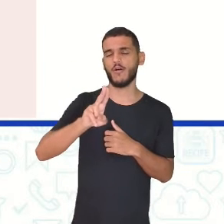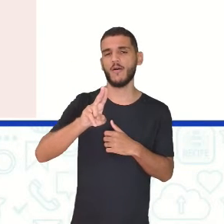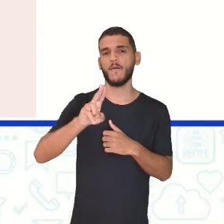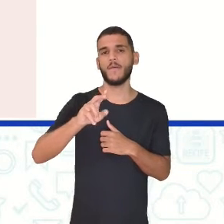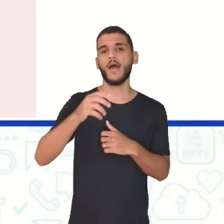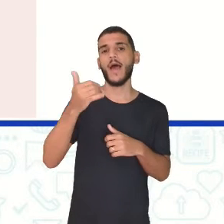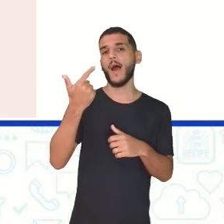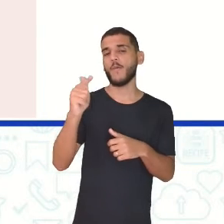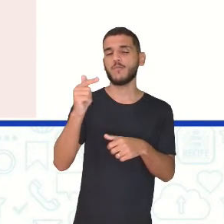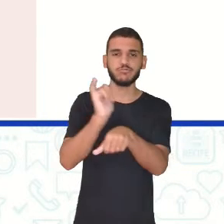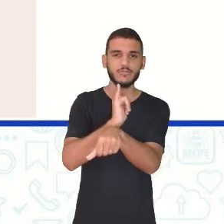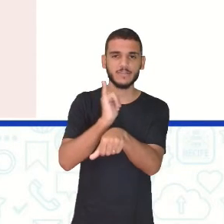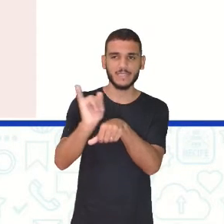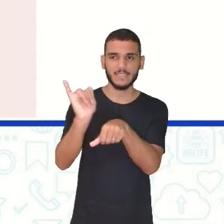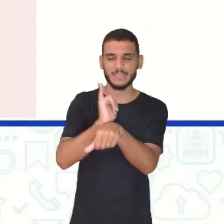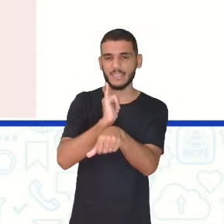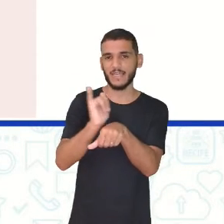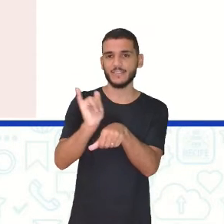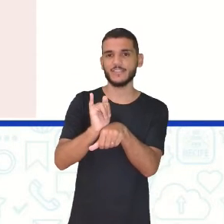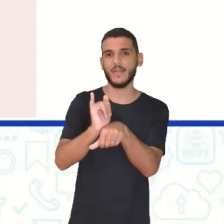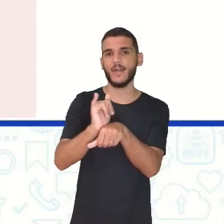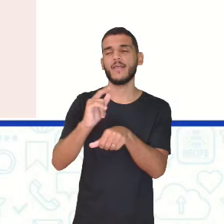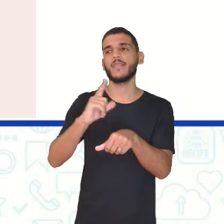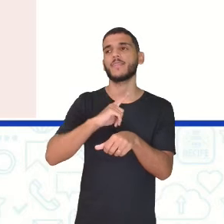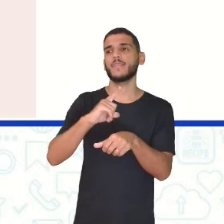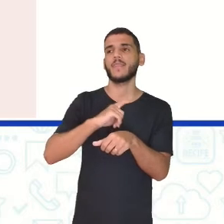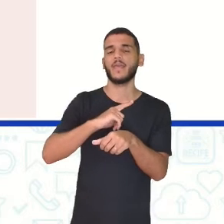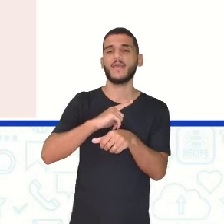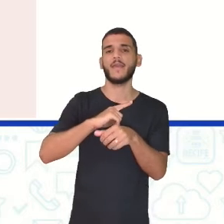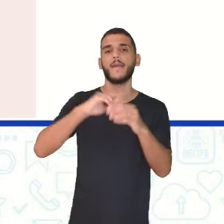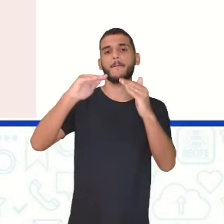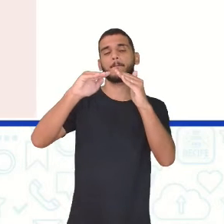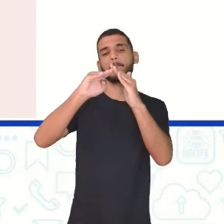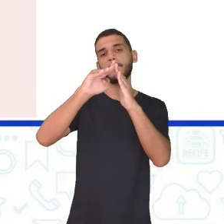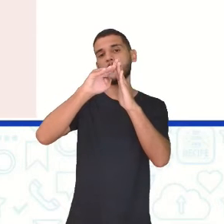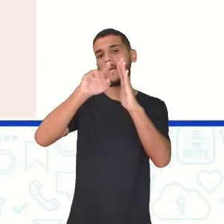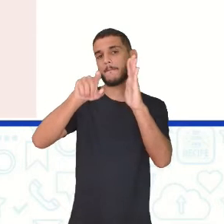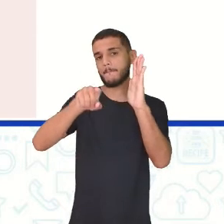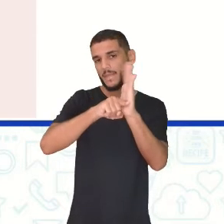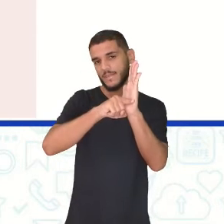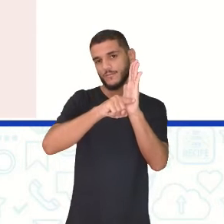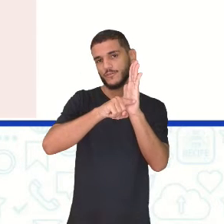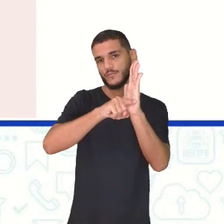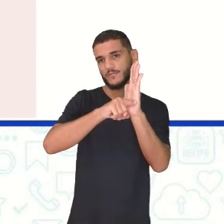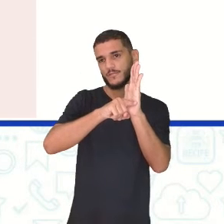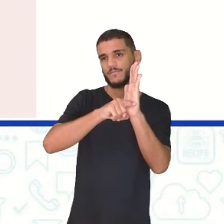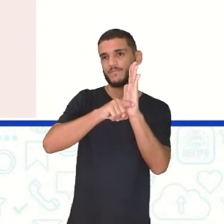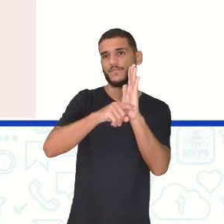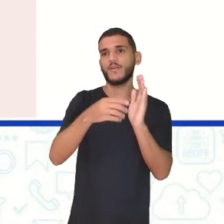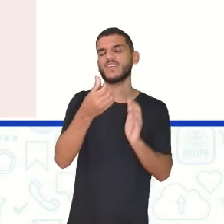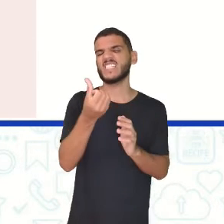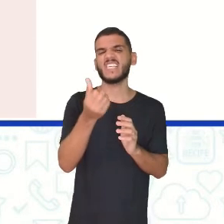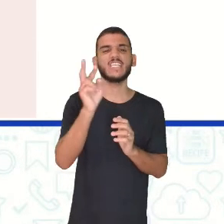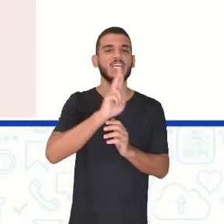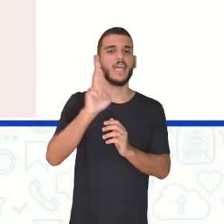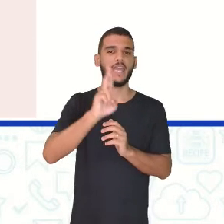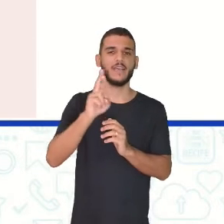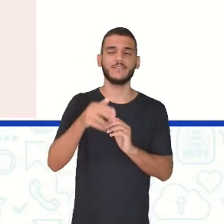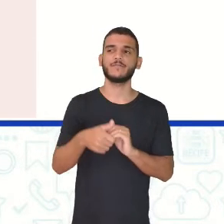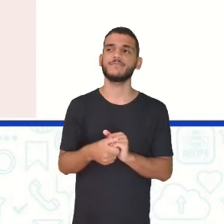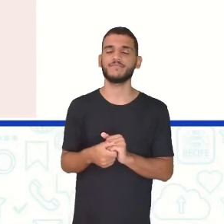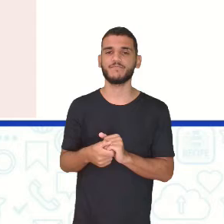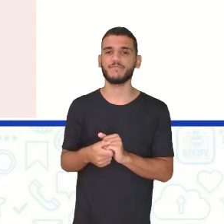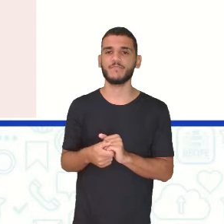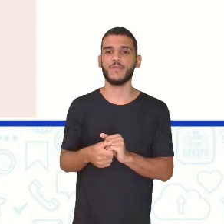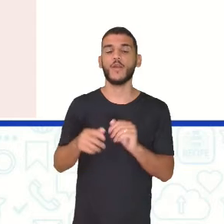dos R$ 6,30, a gente arredondou para menos, não foi para R$ 6,00. Então, dos 25